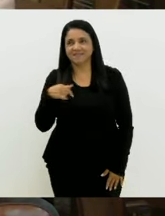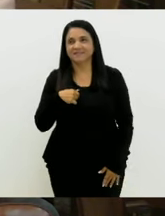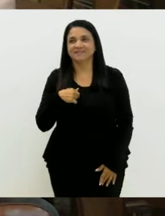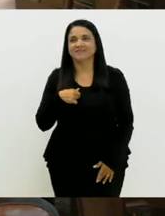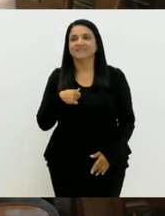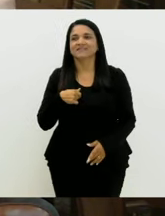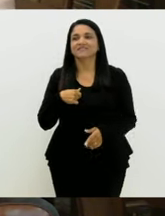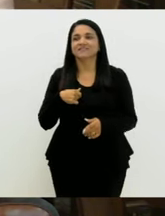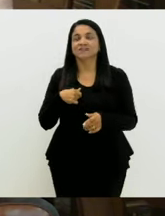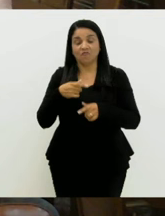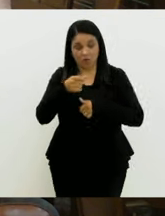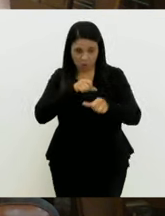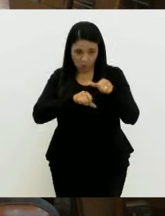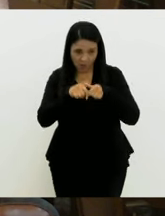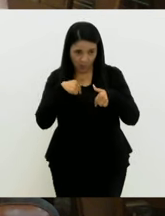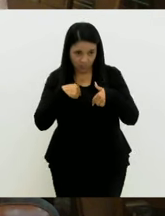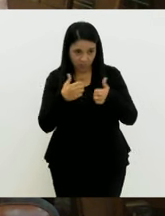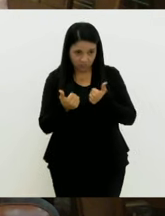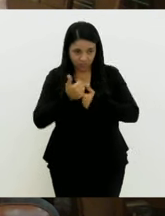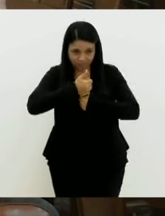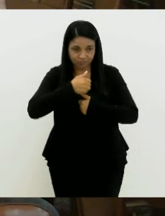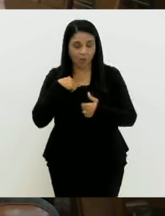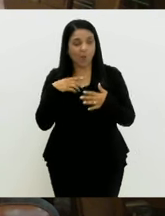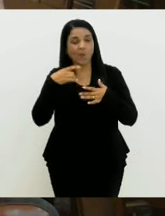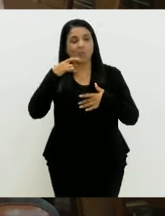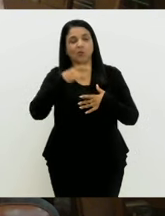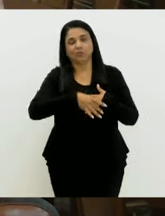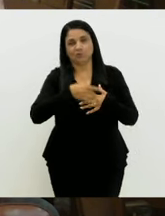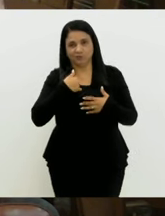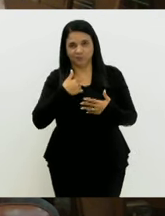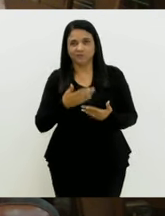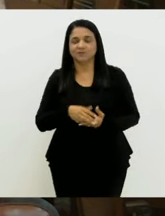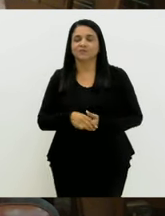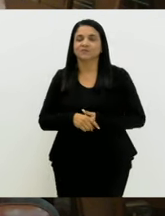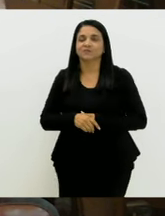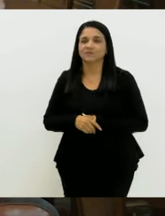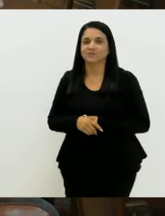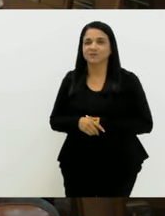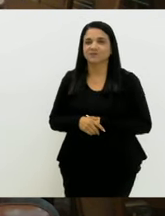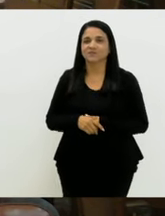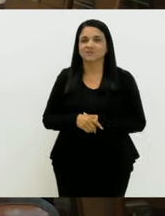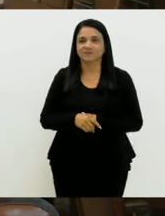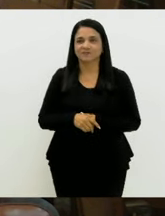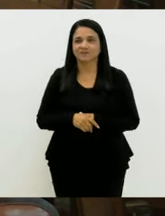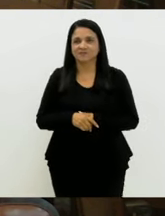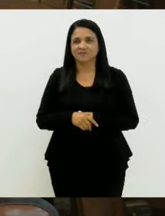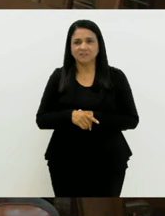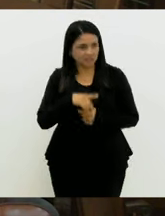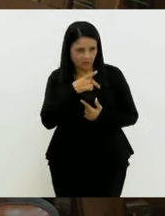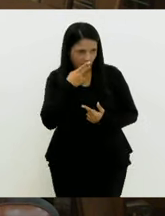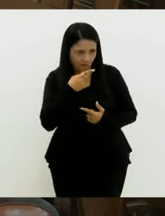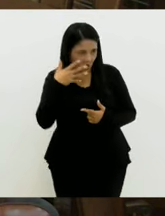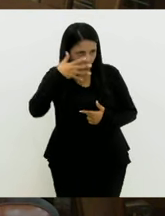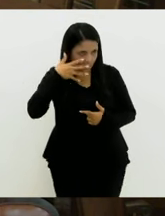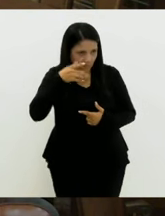Serafini, que eu vou ser o último, tá? Depois preside aqui para eu poder ser o último. Ah, tu não vai falar, não?